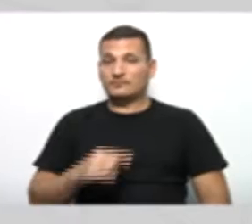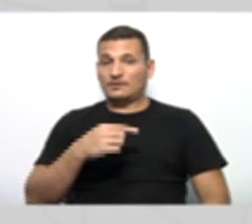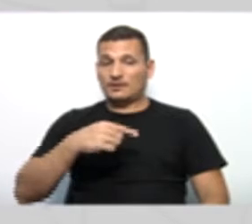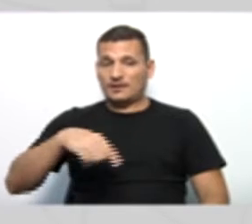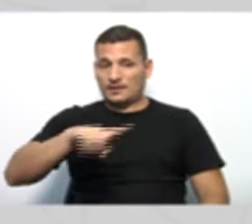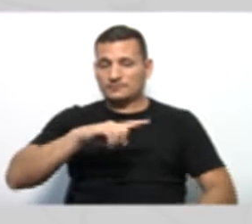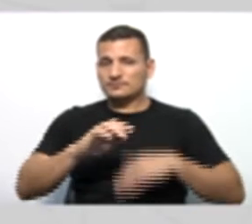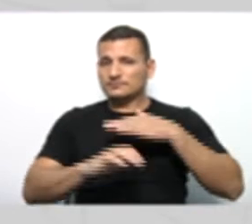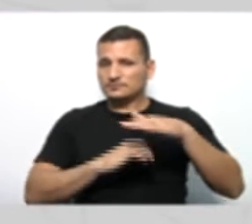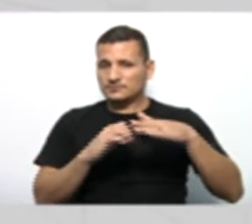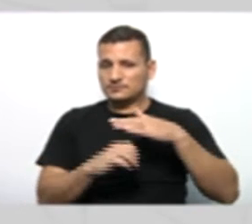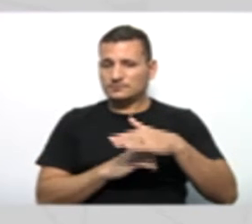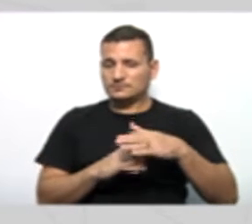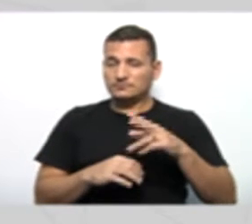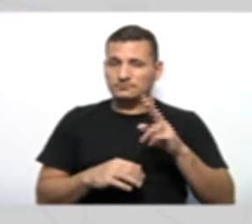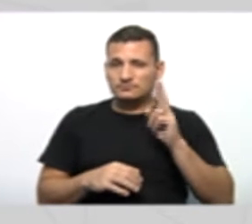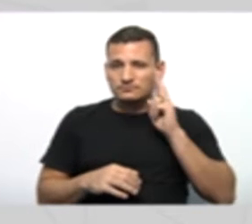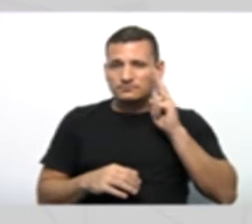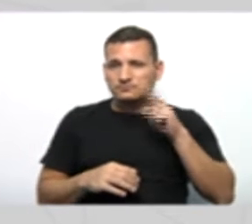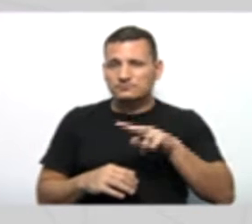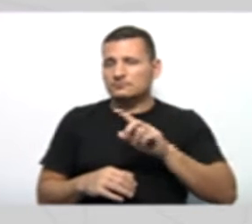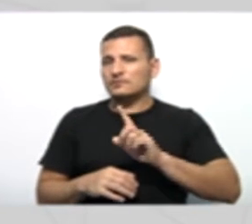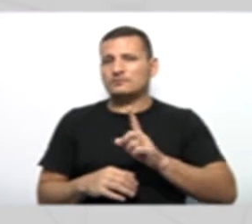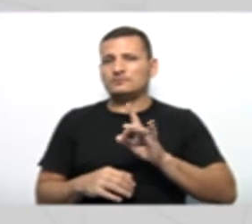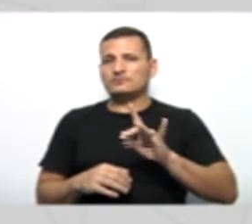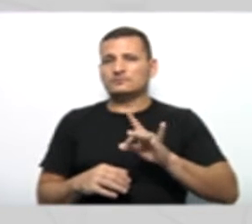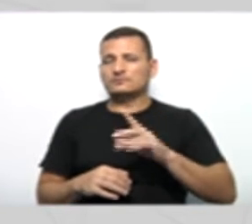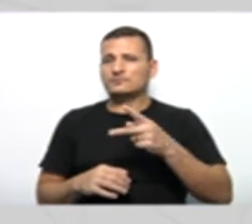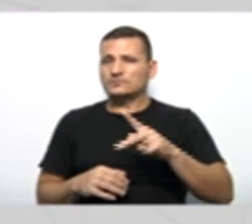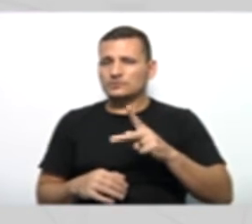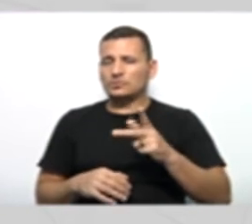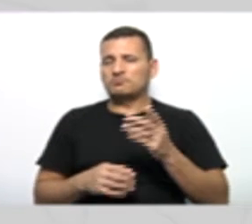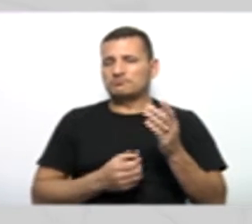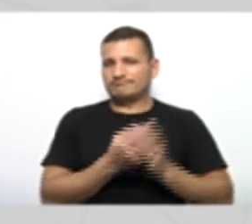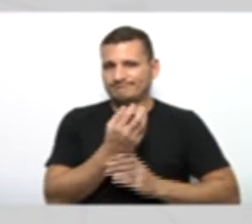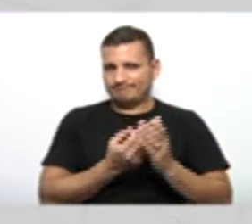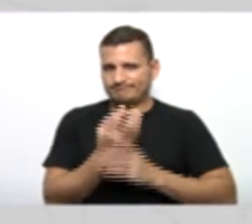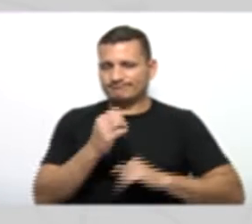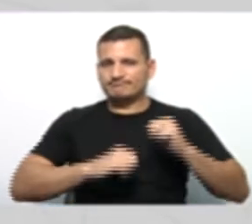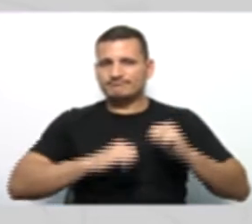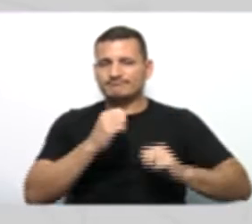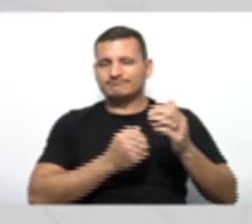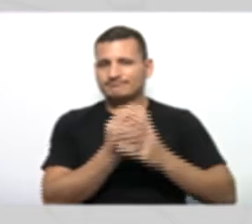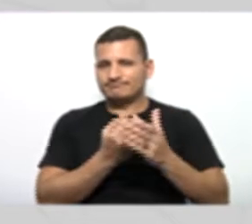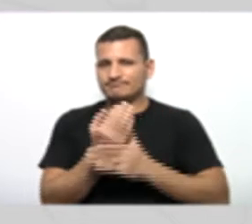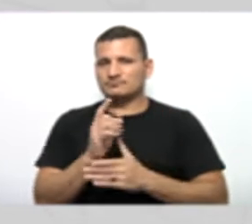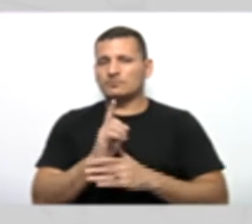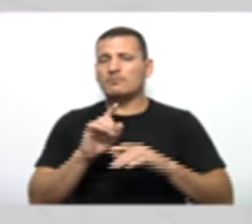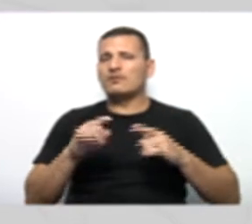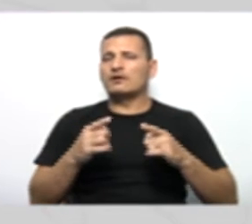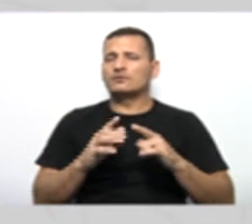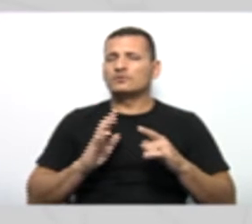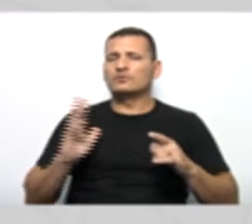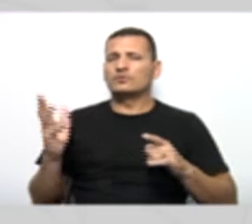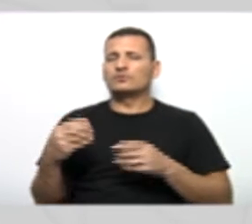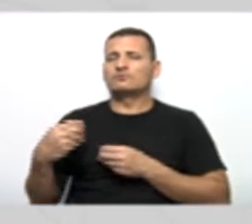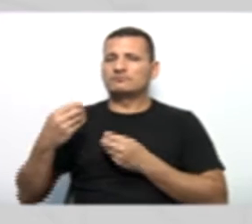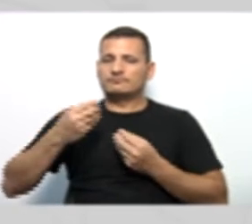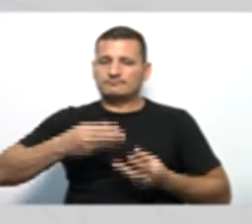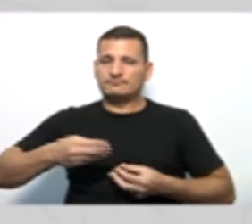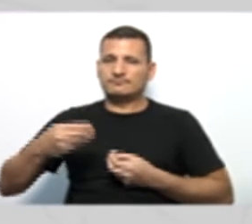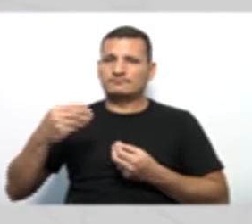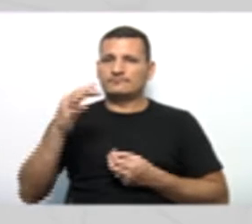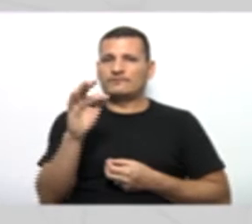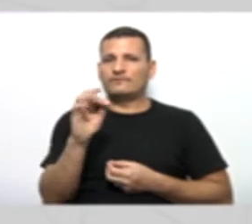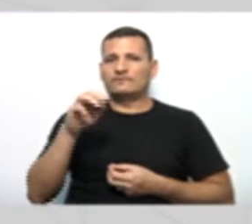devem observar não só a sua planta de produção, mas de todos os seus fornecedores e